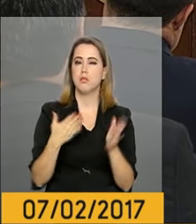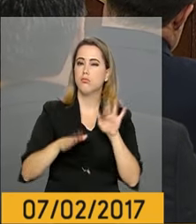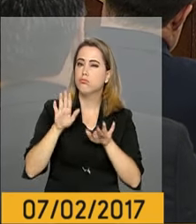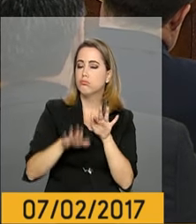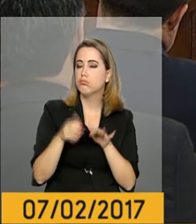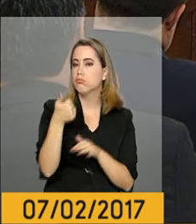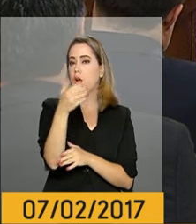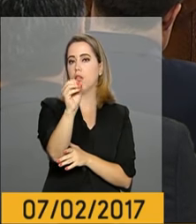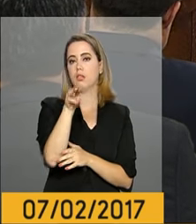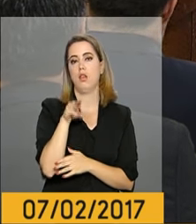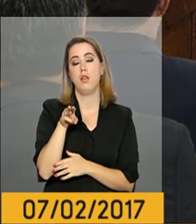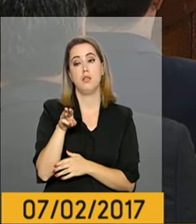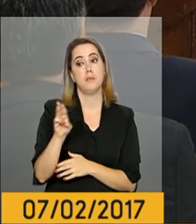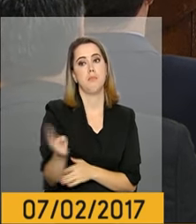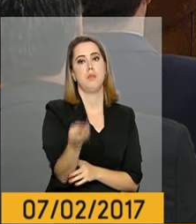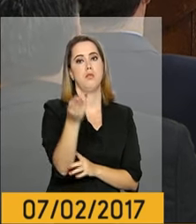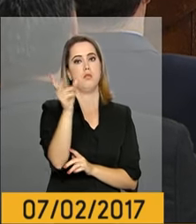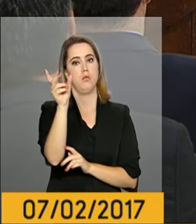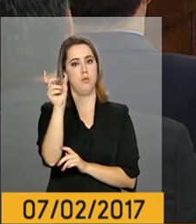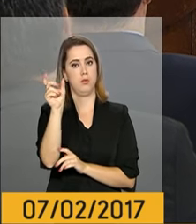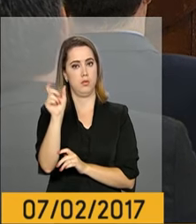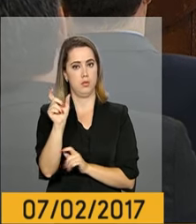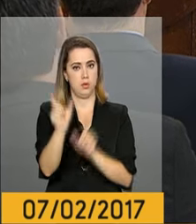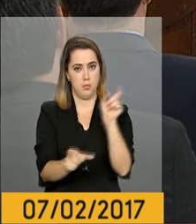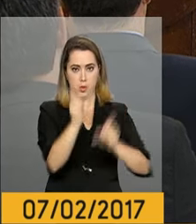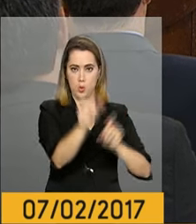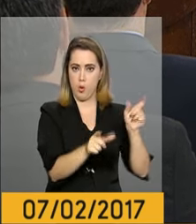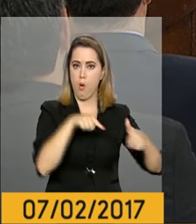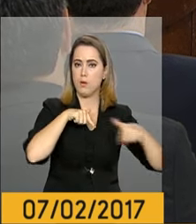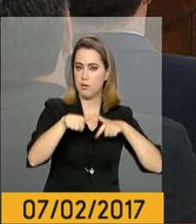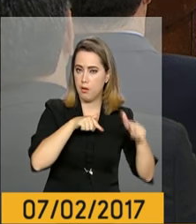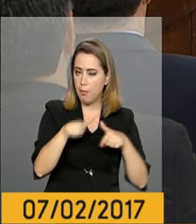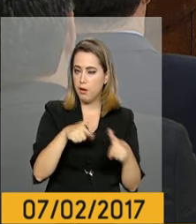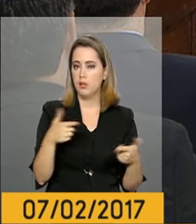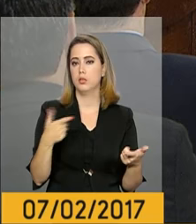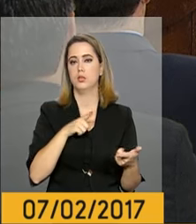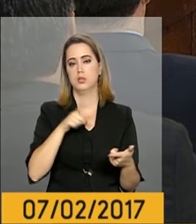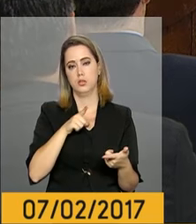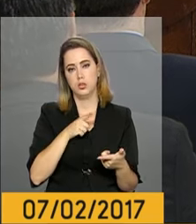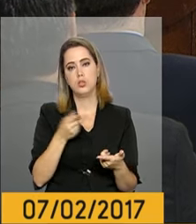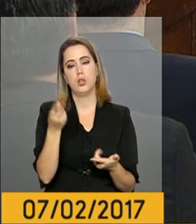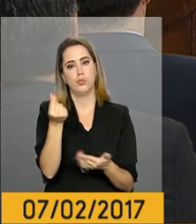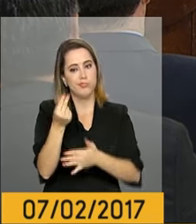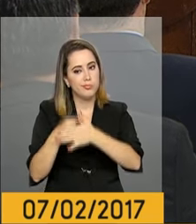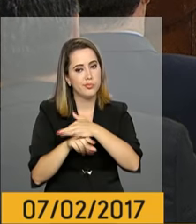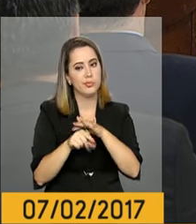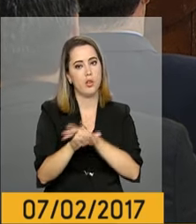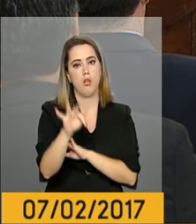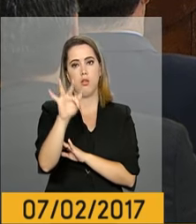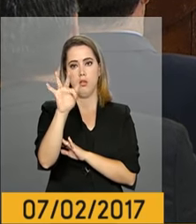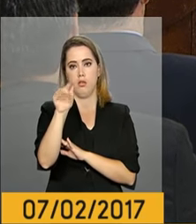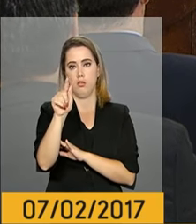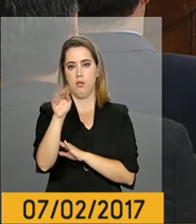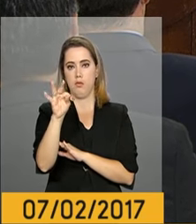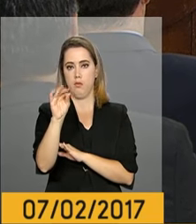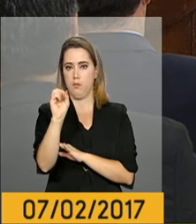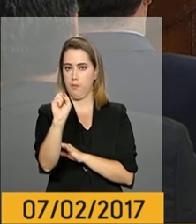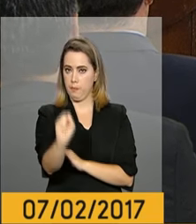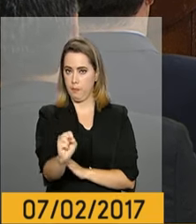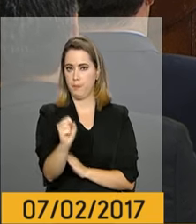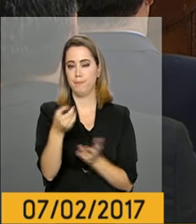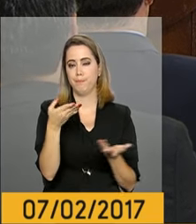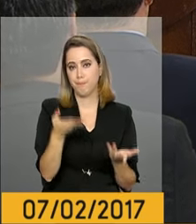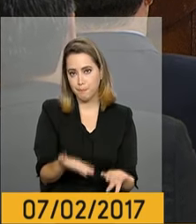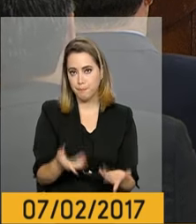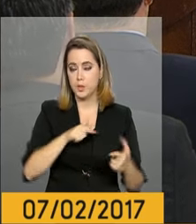10 milhões e 200 mil trabalhadores que tiveram estas contas inativadas. Então, são gestos desta